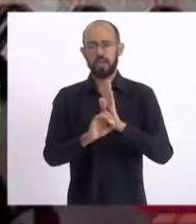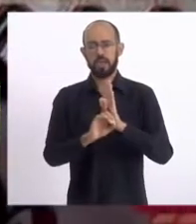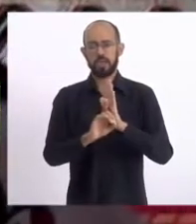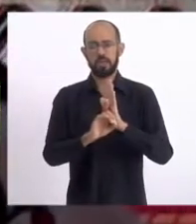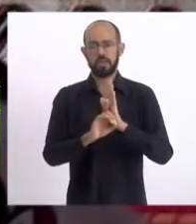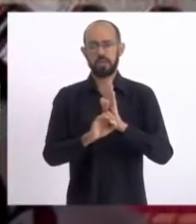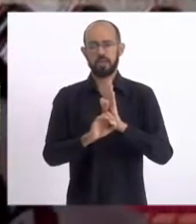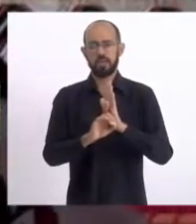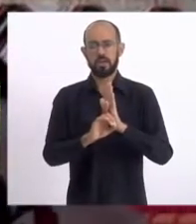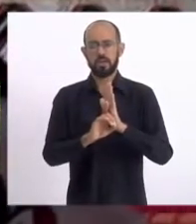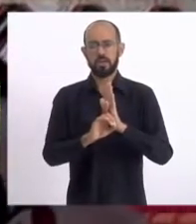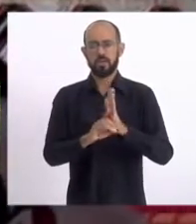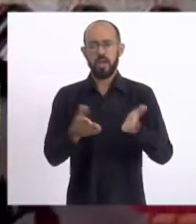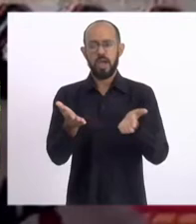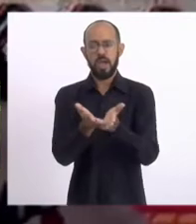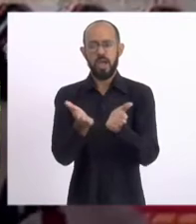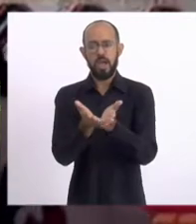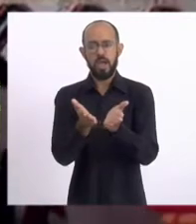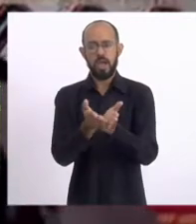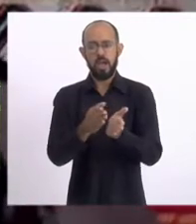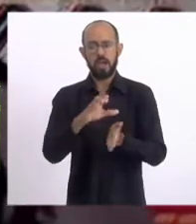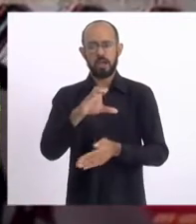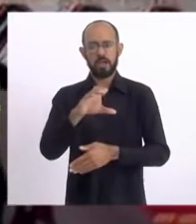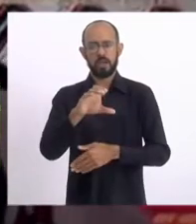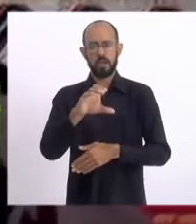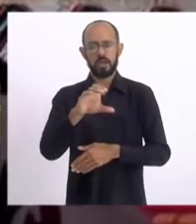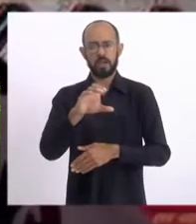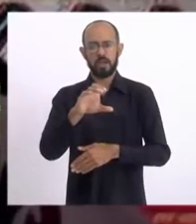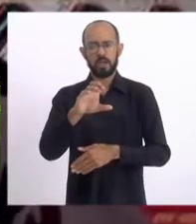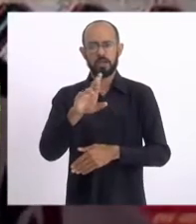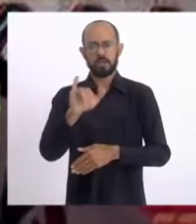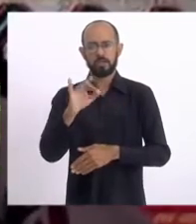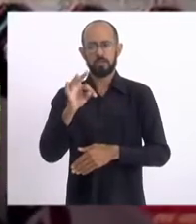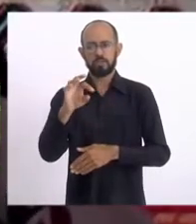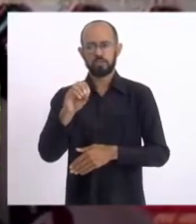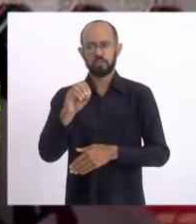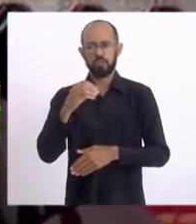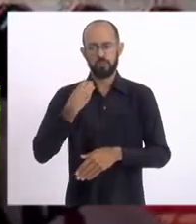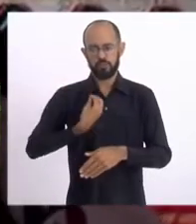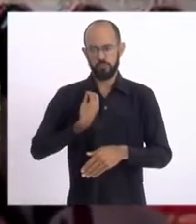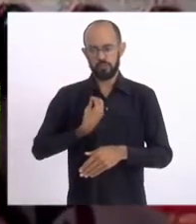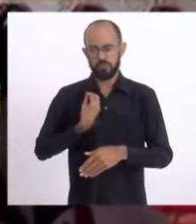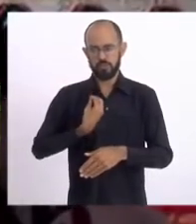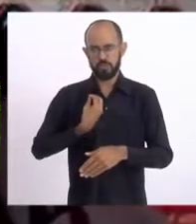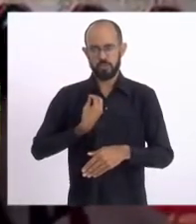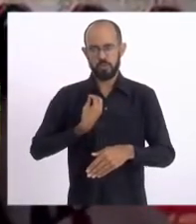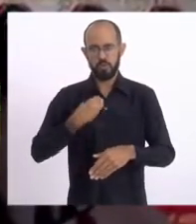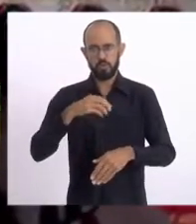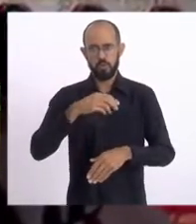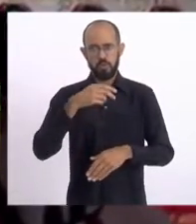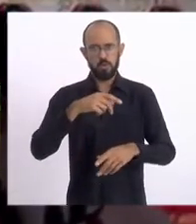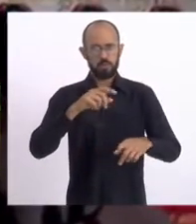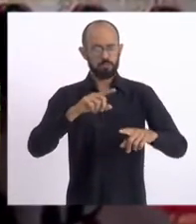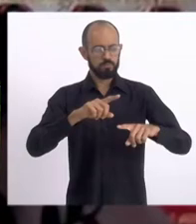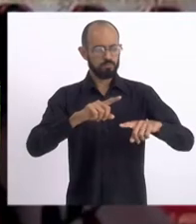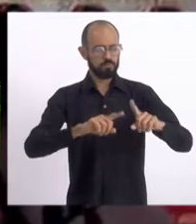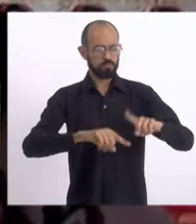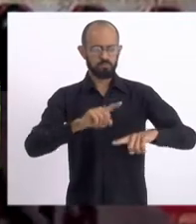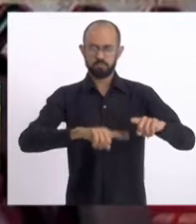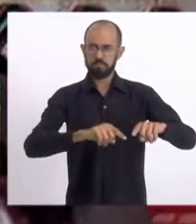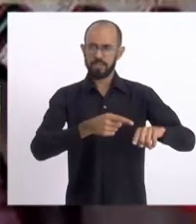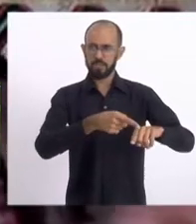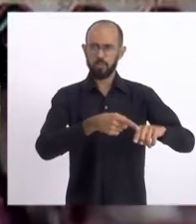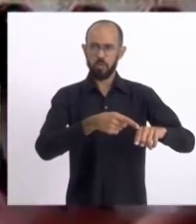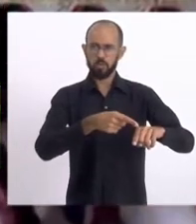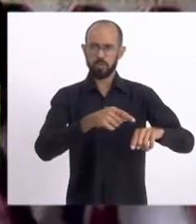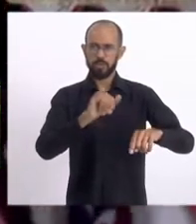como patrimônio cultural e material. Para mim, a dúvida foi a seguinte, até iria sugerir uma baixa diligência,